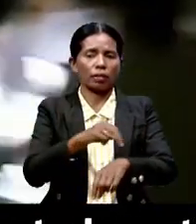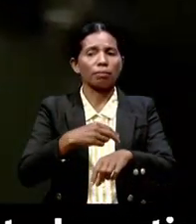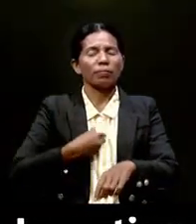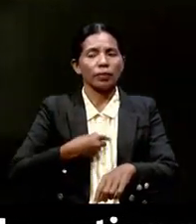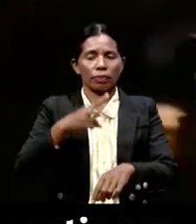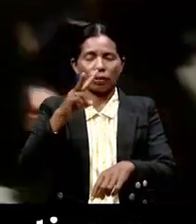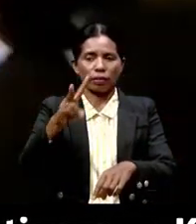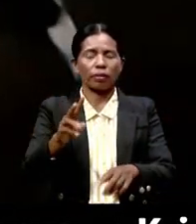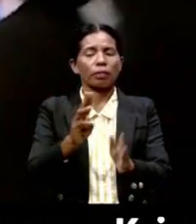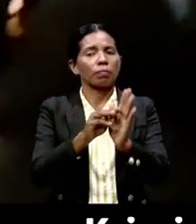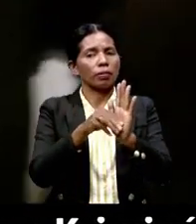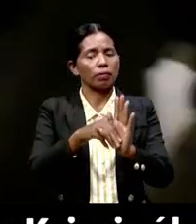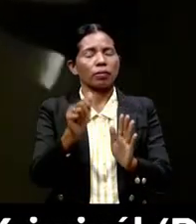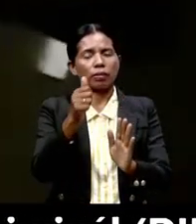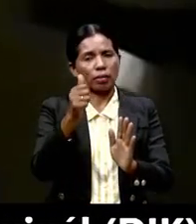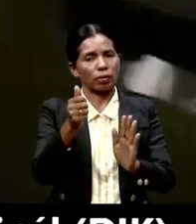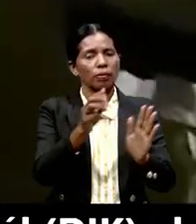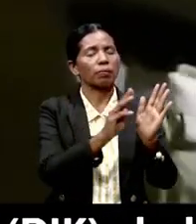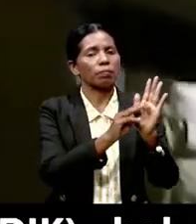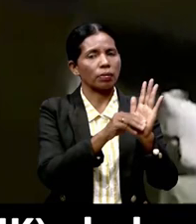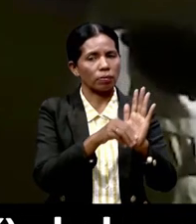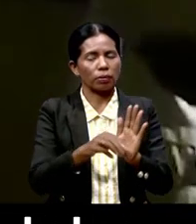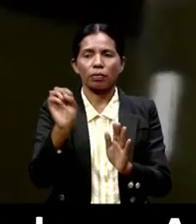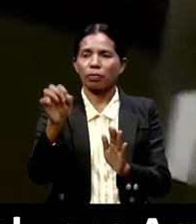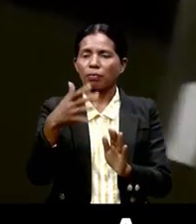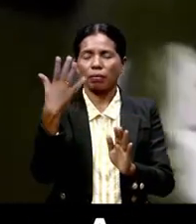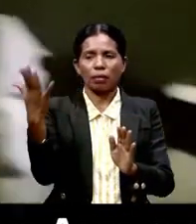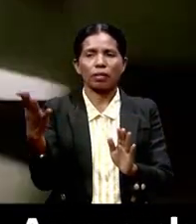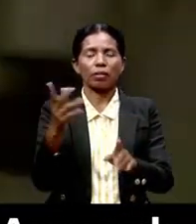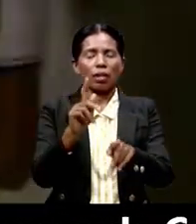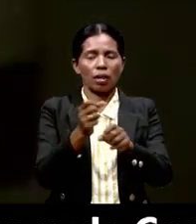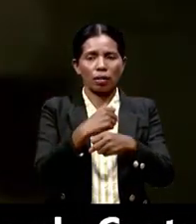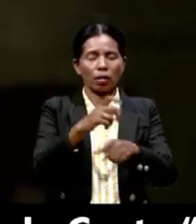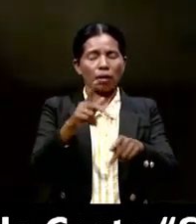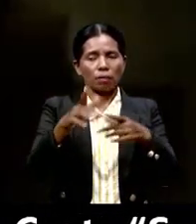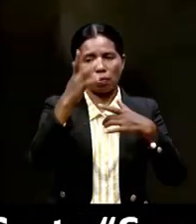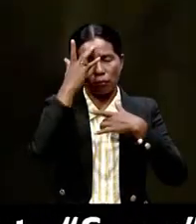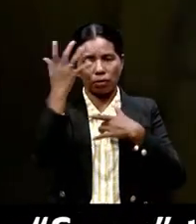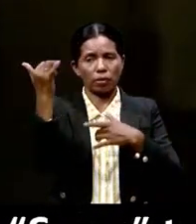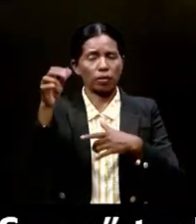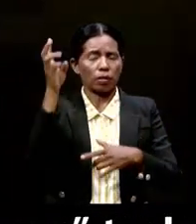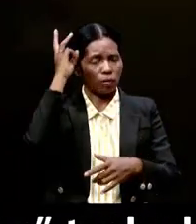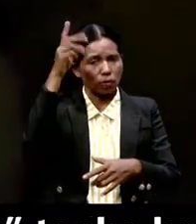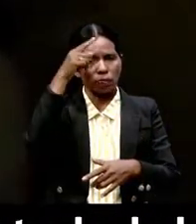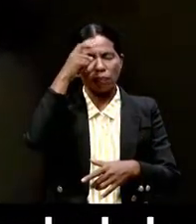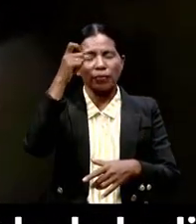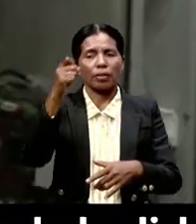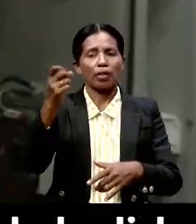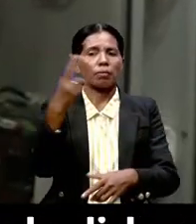Valadares quase minuto sanulo to minuto sanulo recém Lima onde halo paciente sira preocupa tamba facilidade